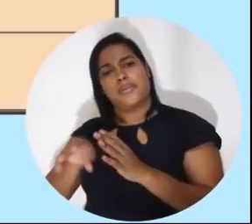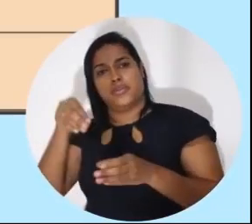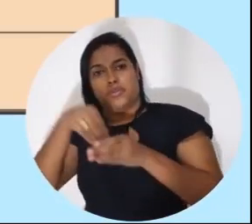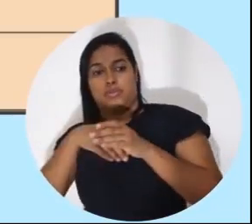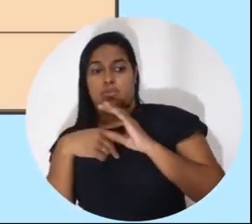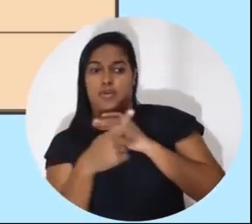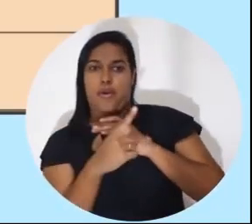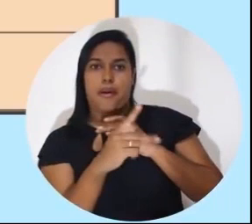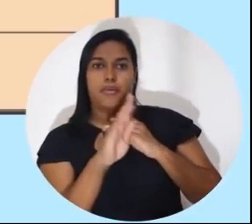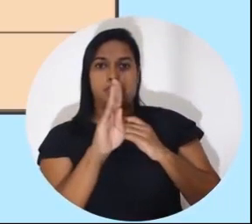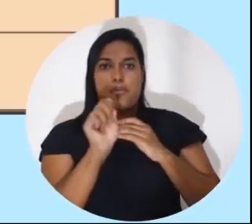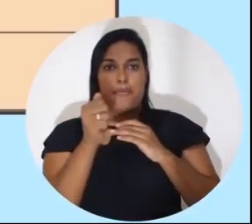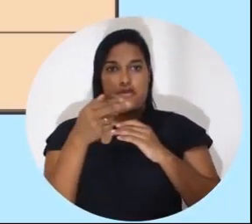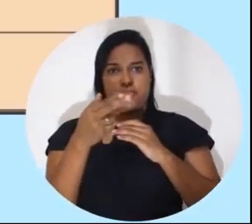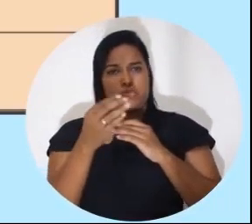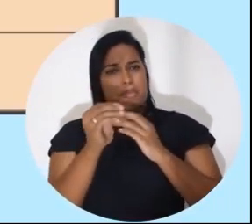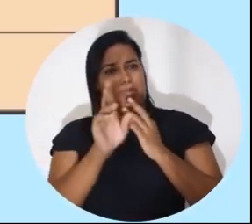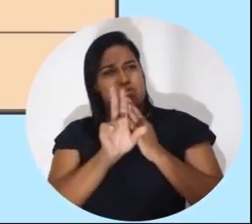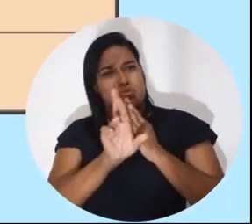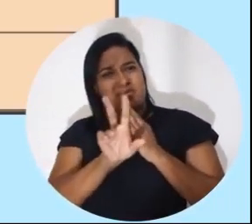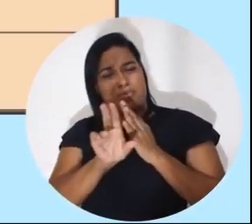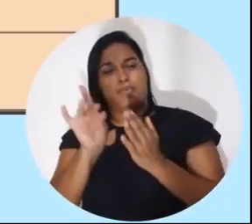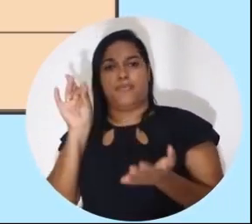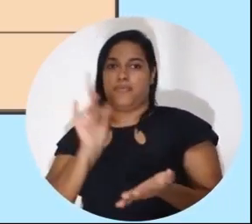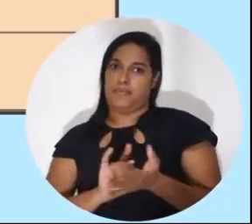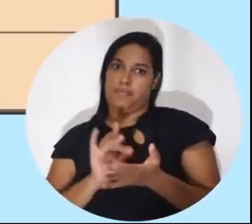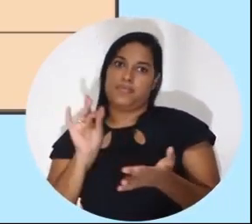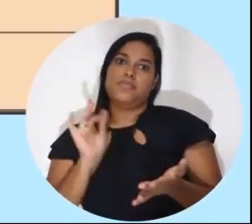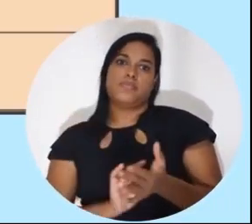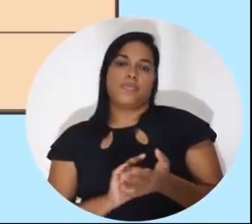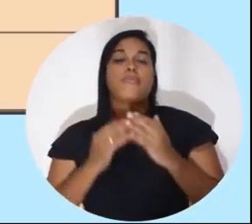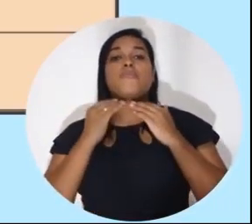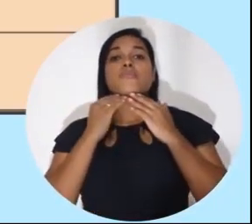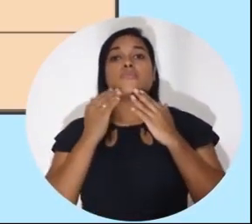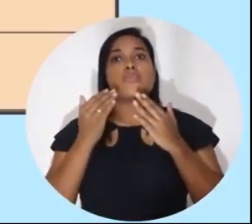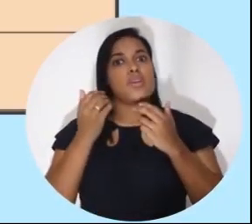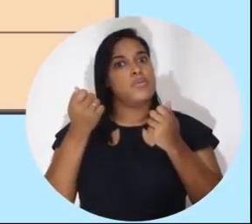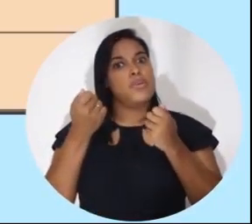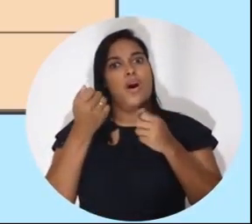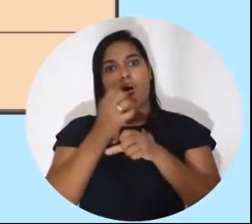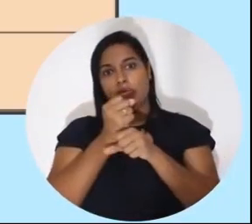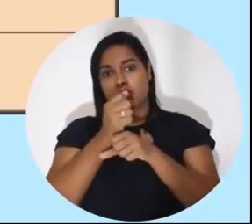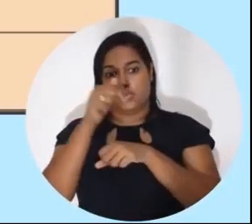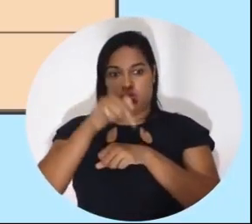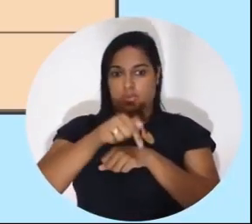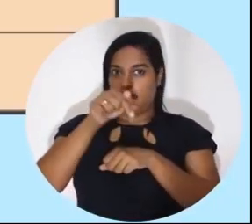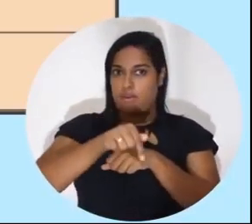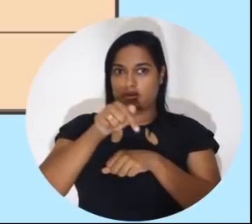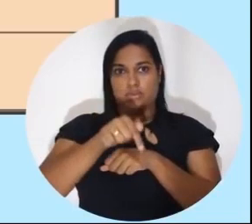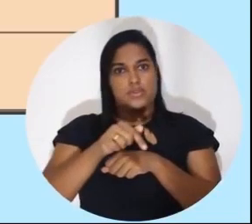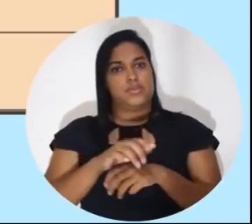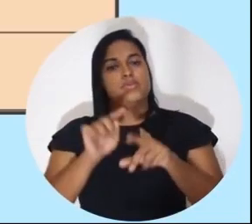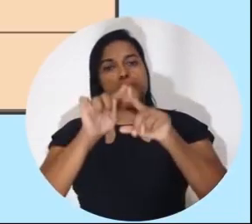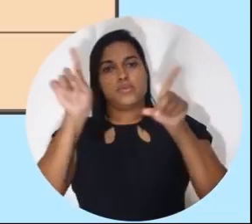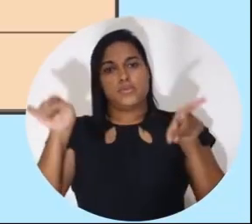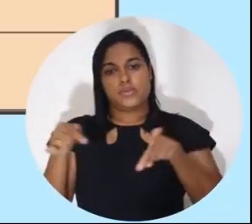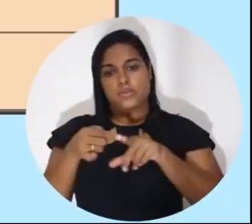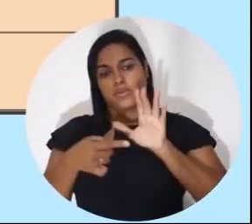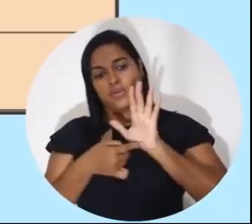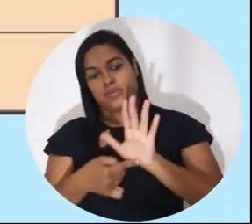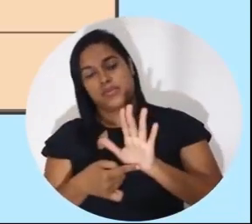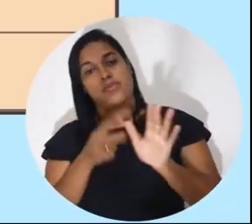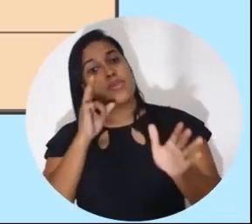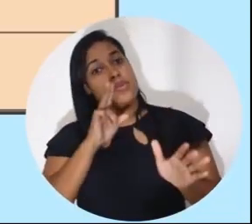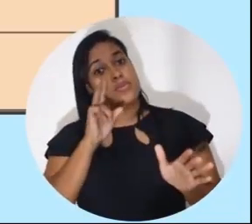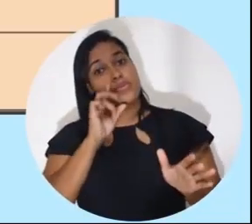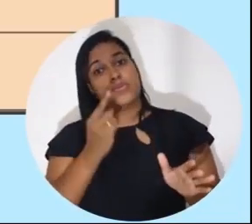dessas subcontas. São muitas de verdade, que nem daria para colocá-las aqui inteiramente no monitor, tá certo? Então vamos